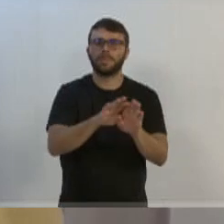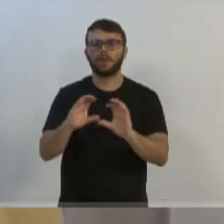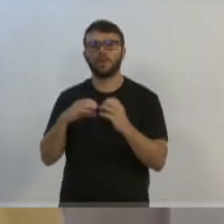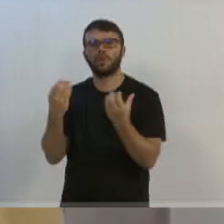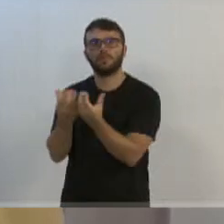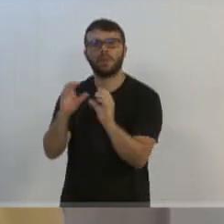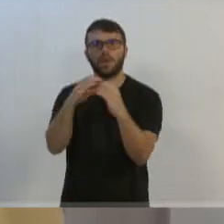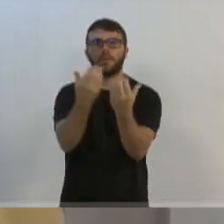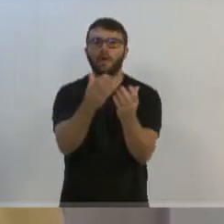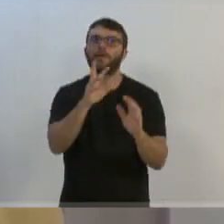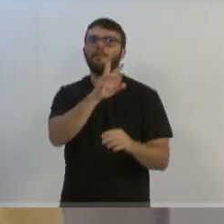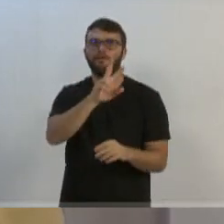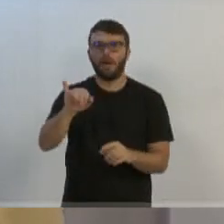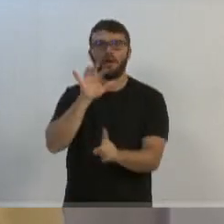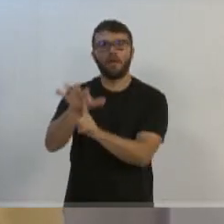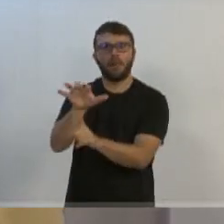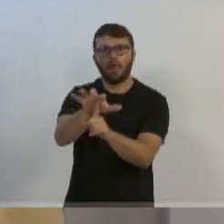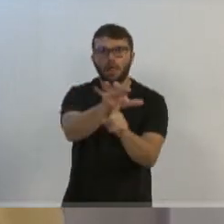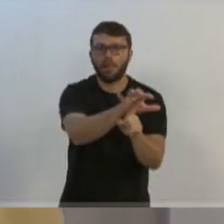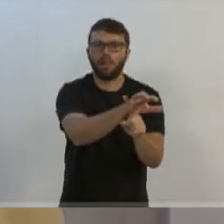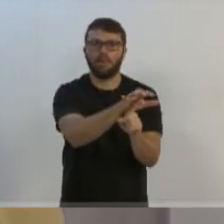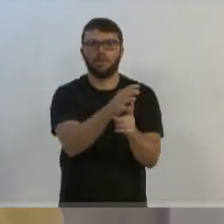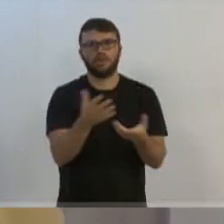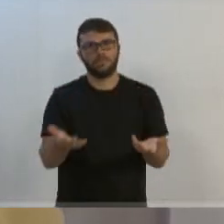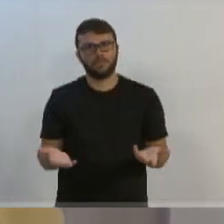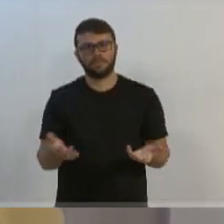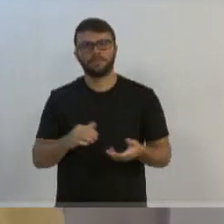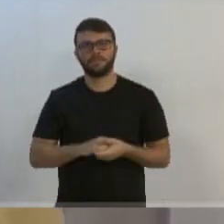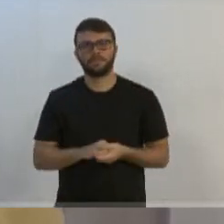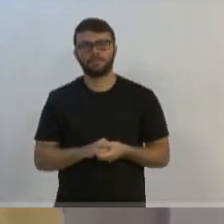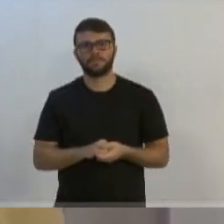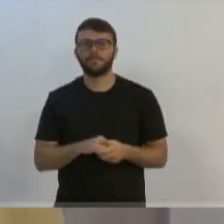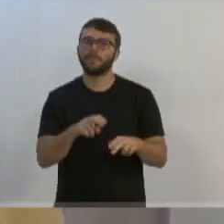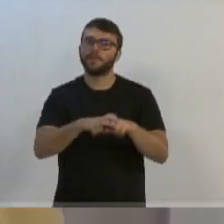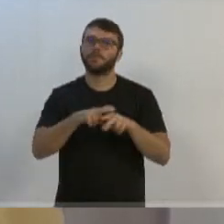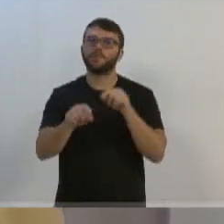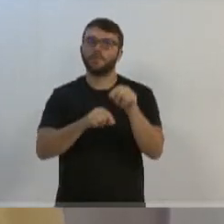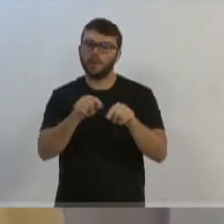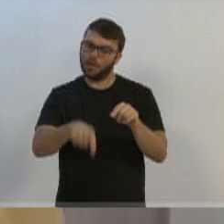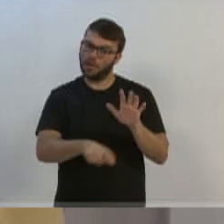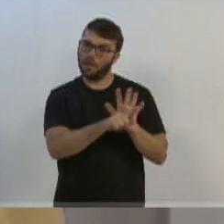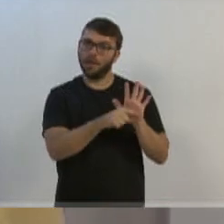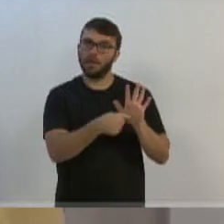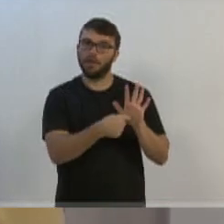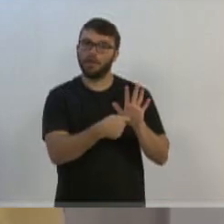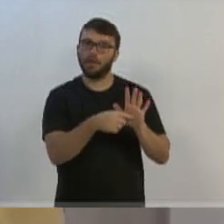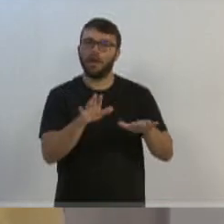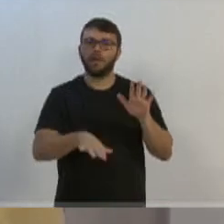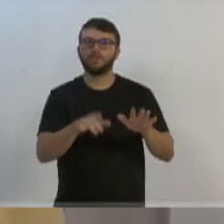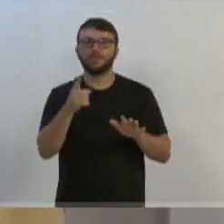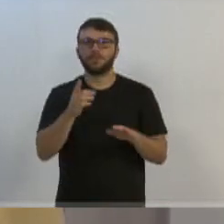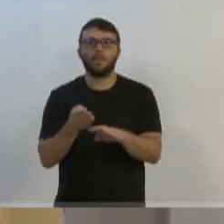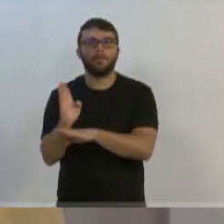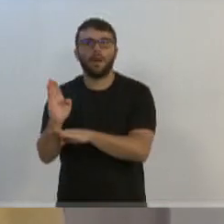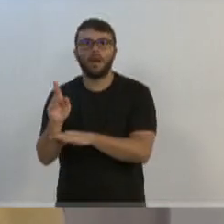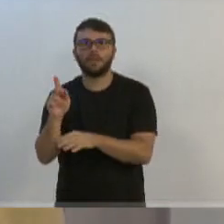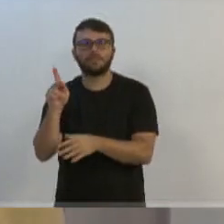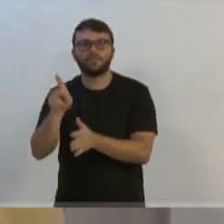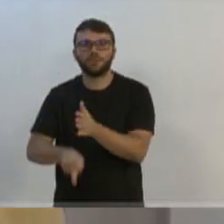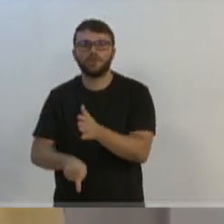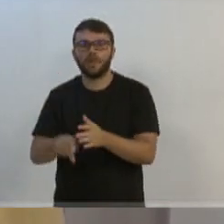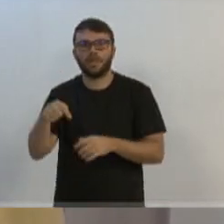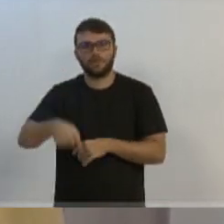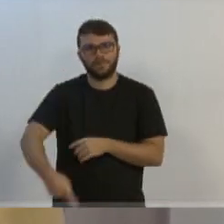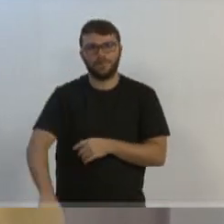serão afetadas diretas ou indiretamente. Tendo em vista que é lei. Muitas vezes a gente não passa um projeto aqui na CCJ